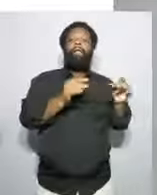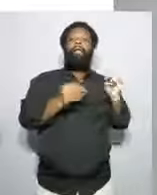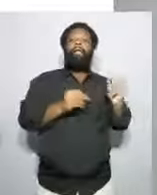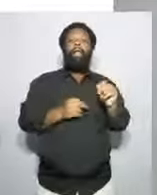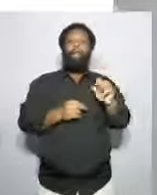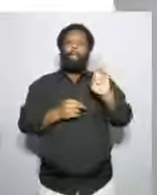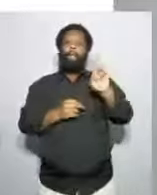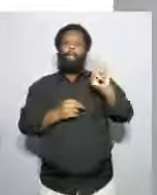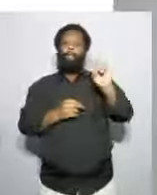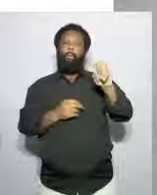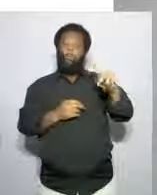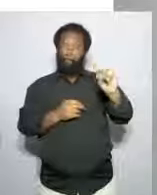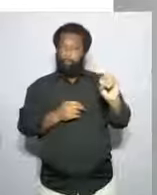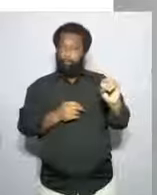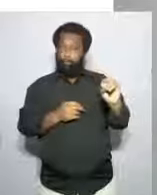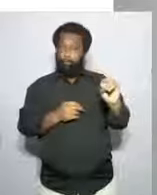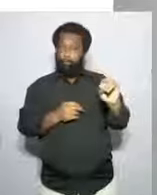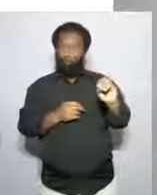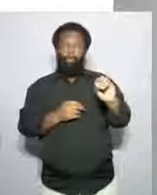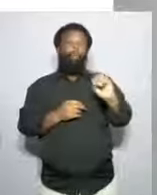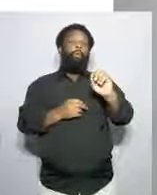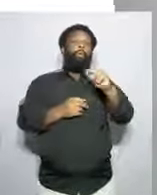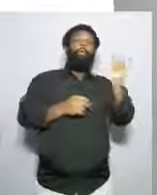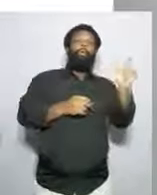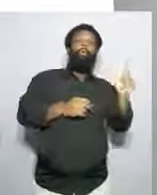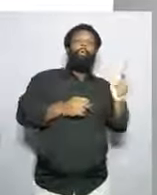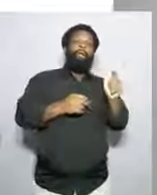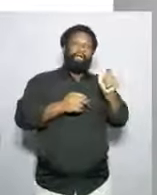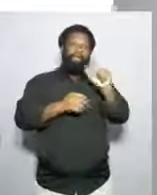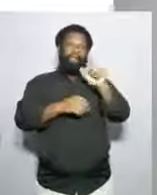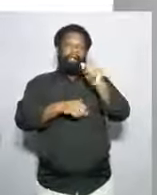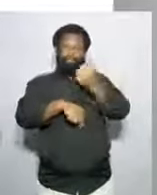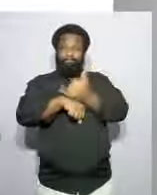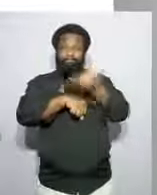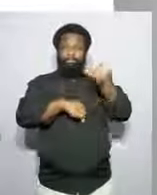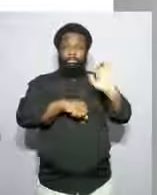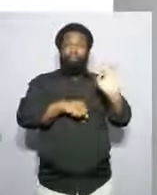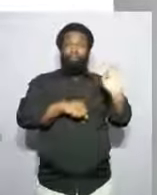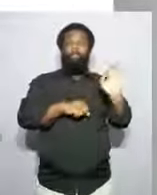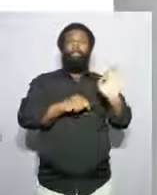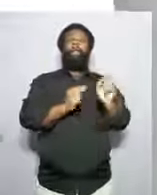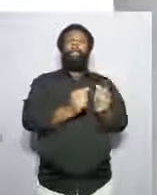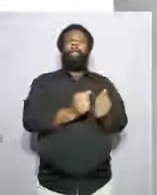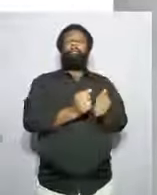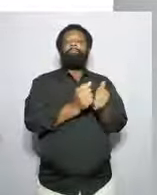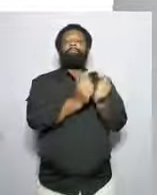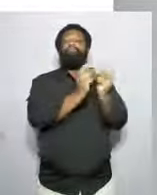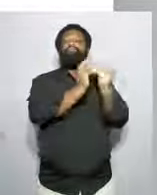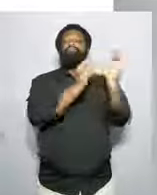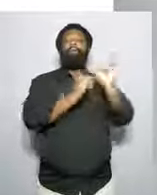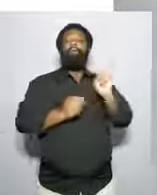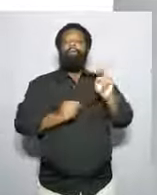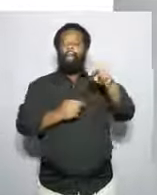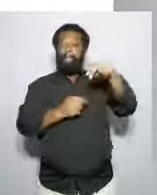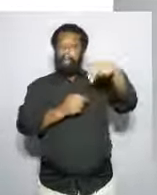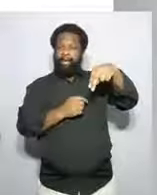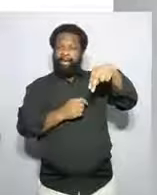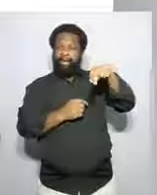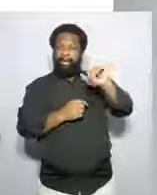Tudo bem? Os ametais que se encontram no estado gasoso são